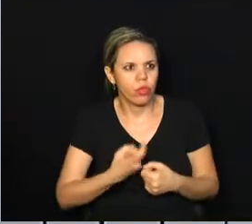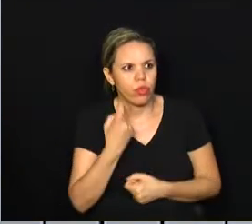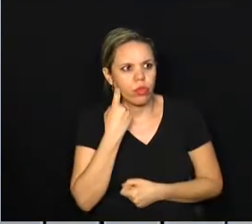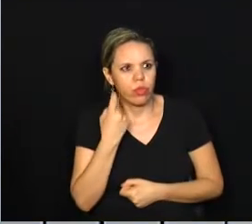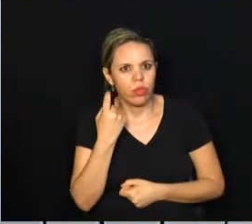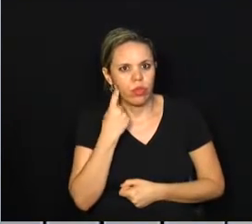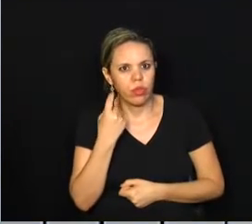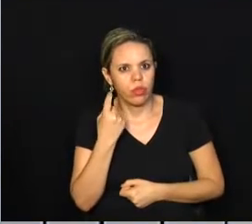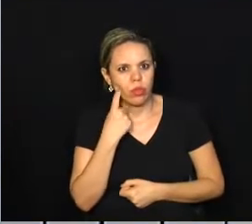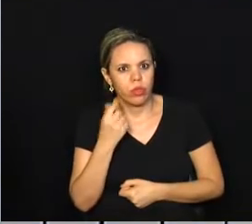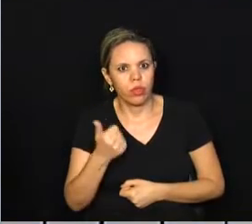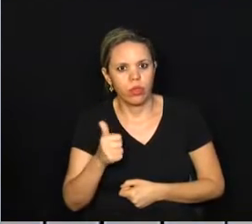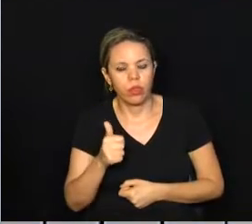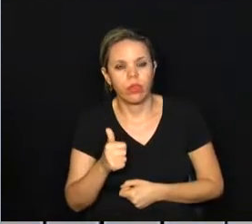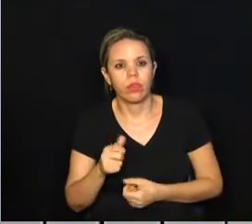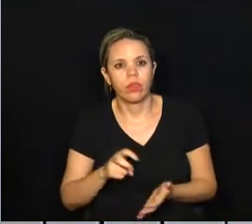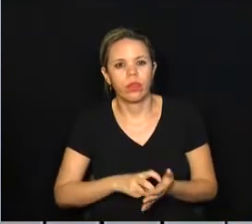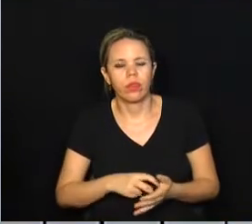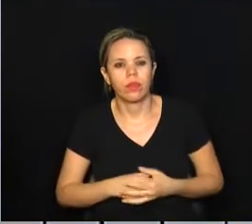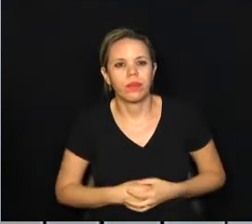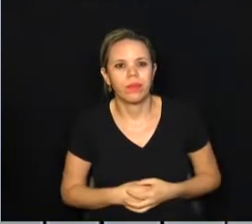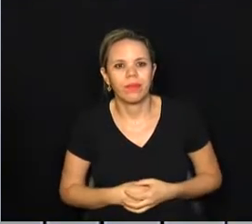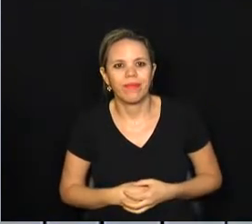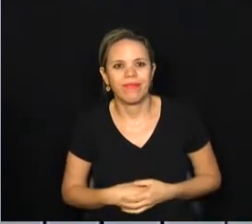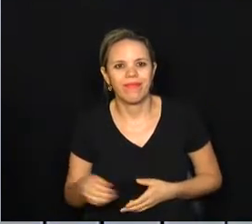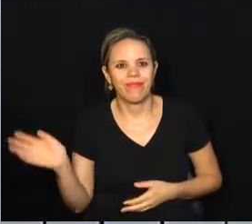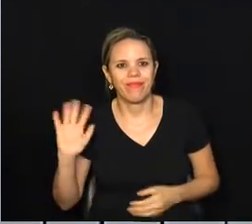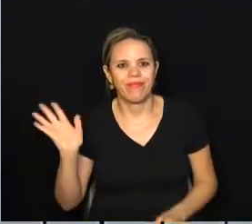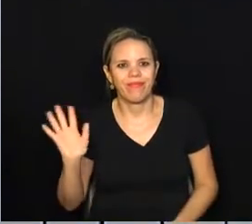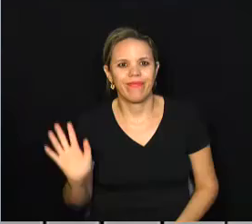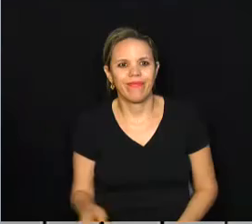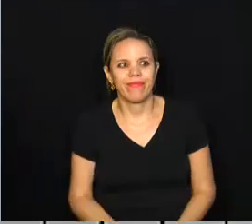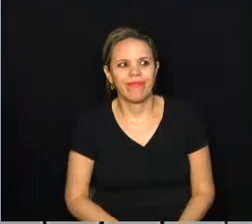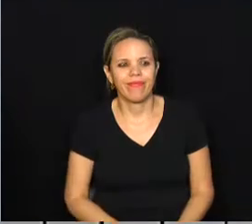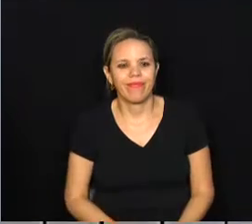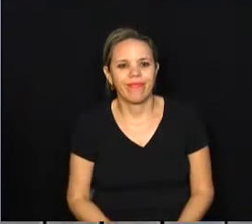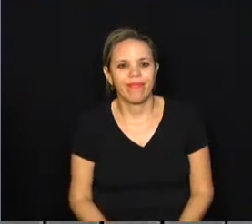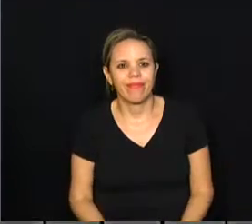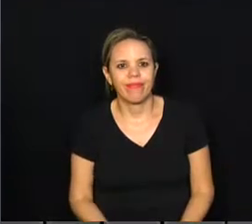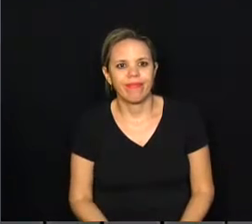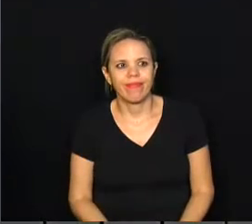na sexta-feira, às 11 horas da manhã. Então, até lá. Tchau, tchau.